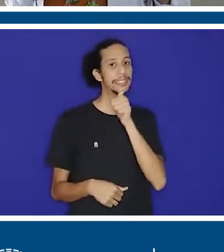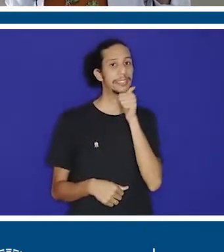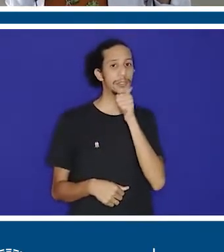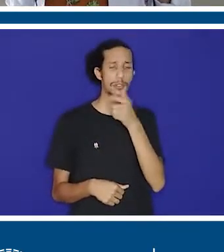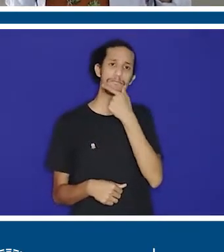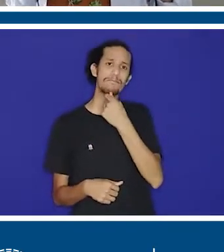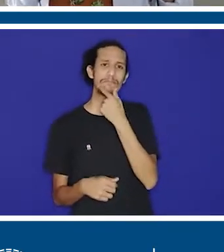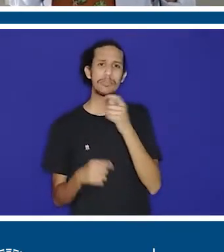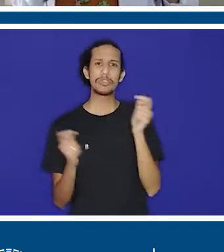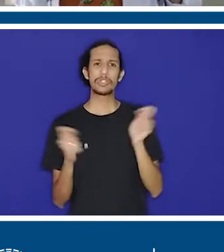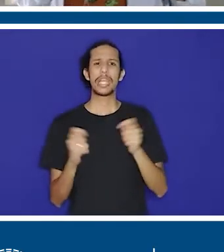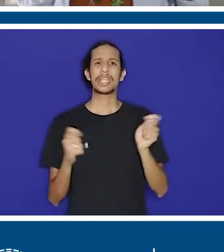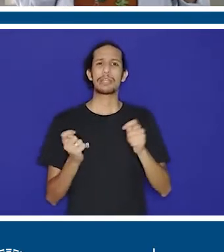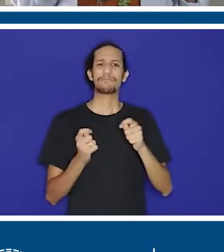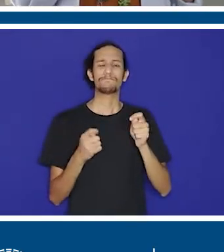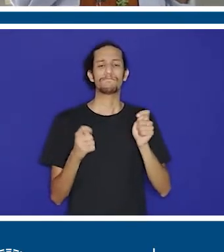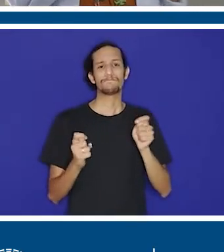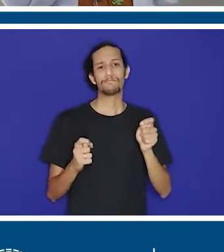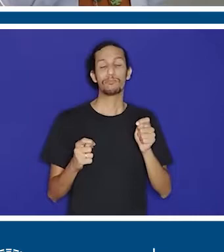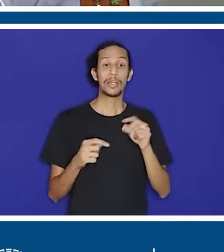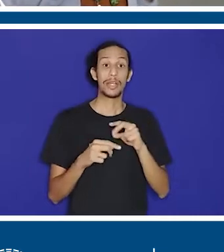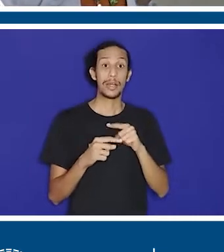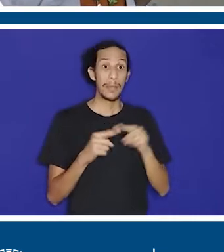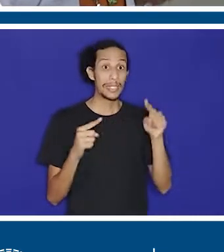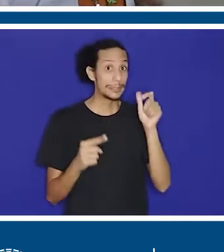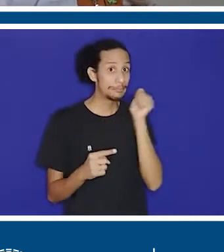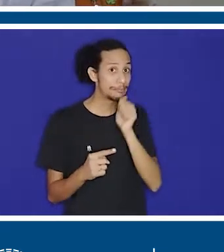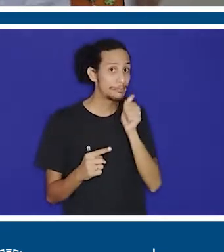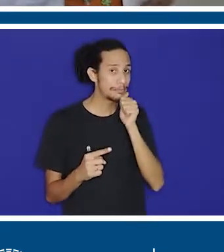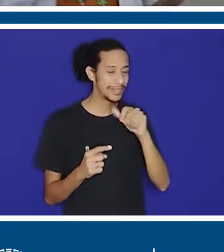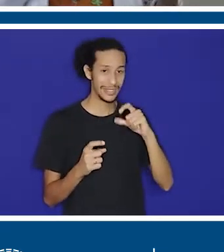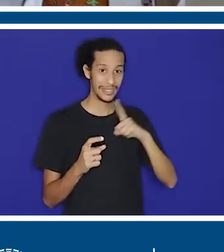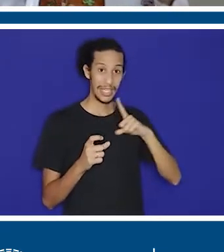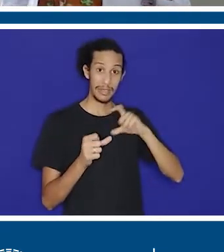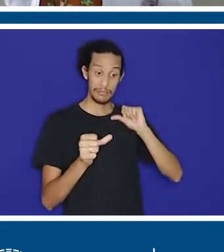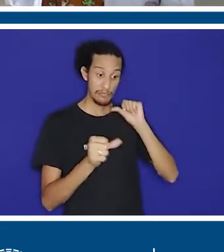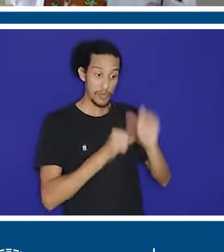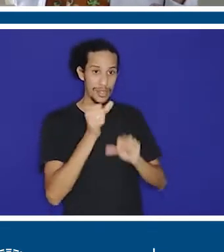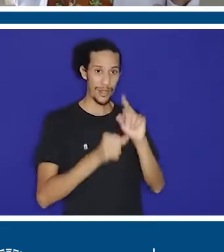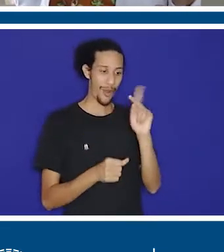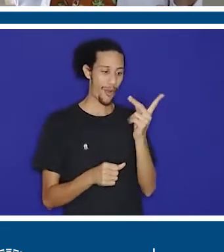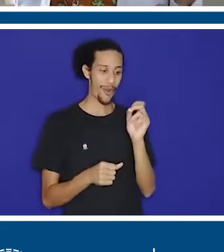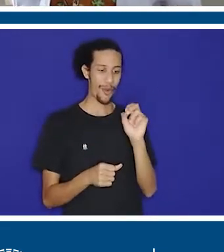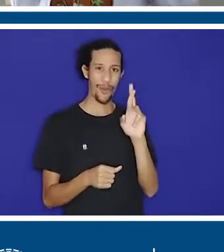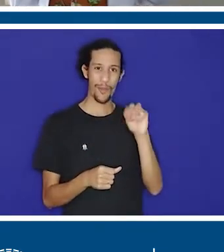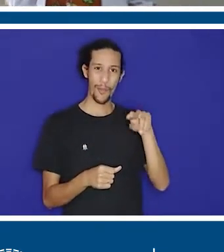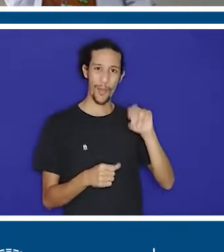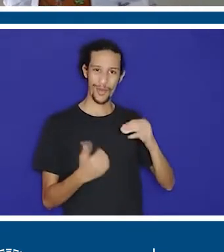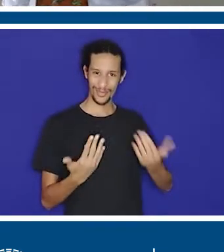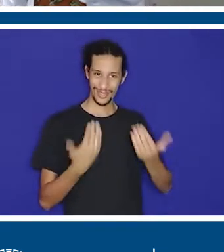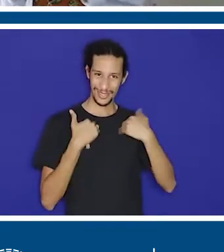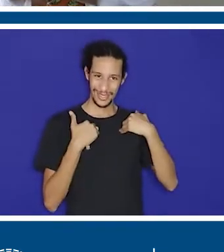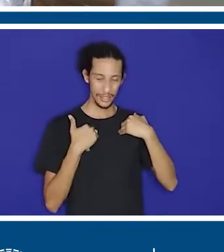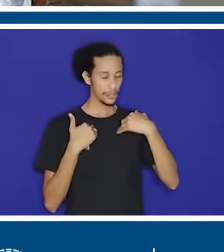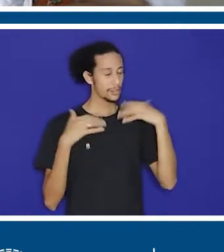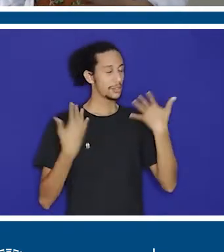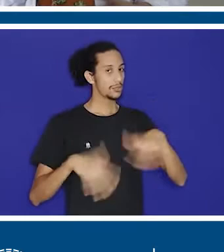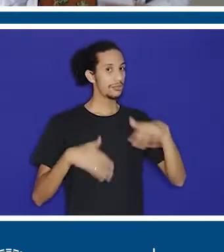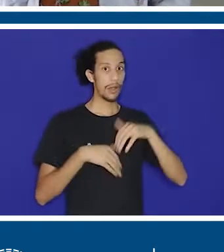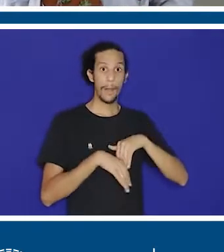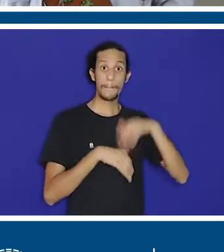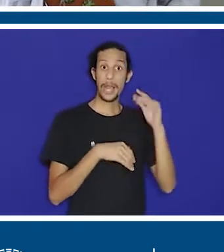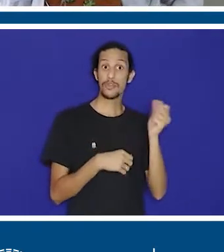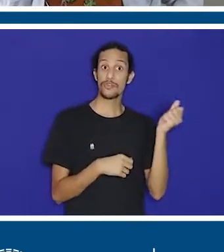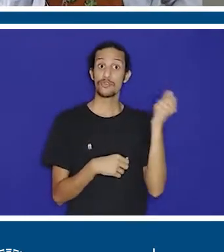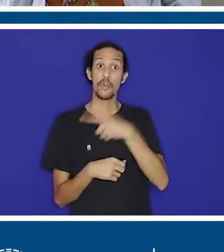toleram melhor, mas as meninas que têm alterações hormonais muito mais precoces do que os